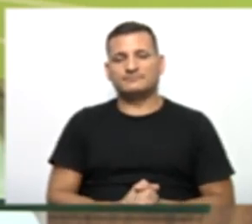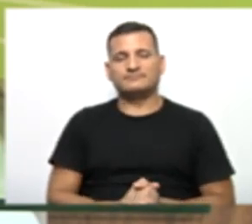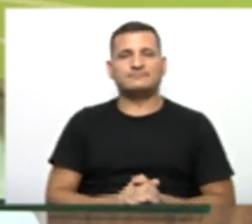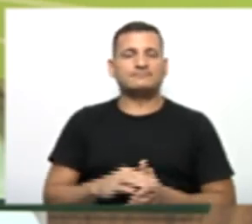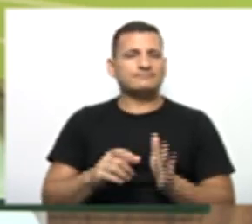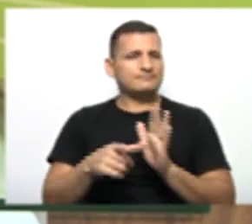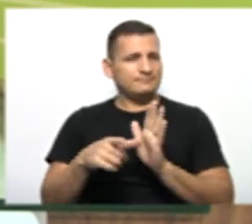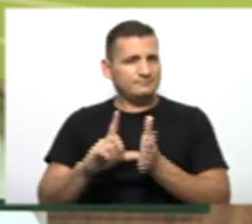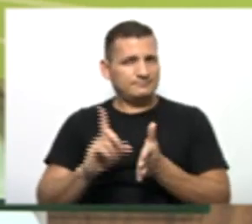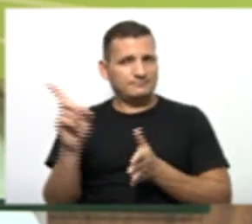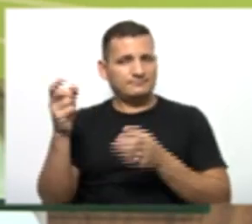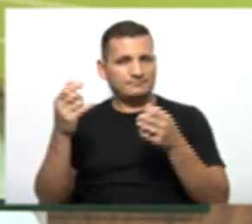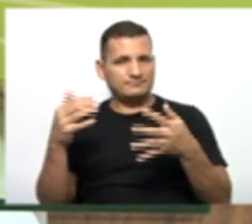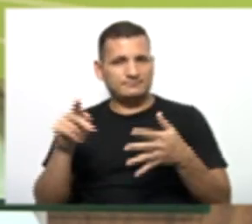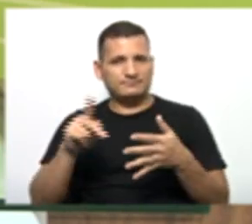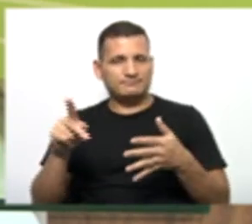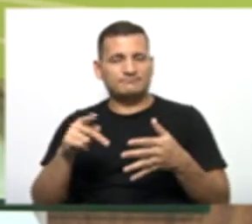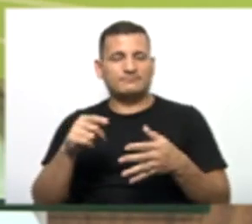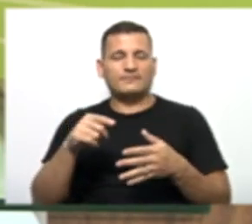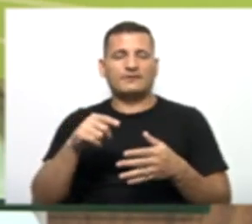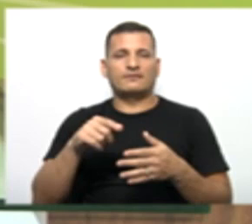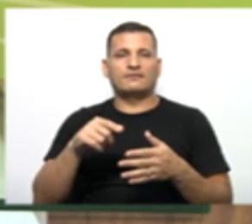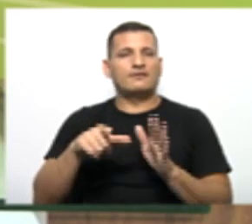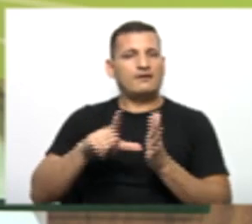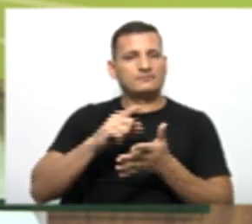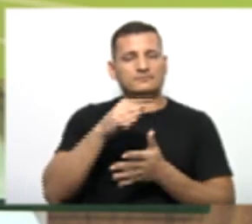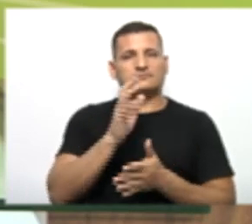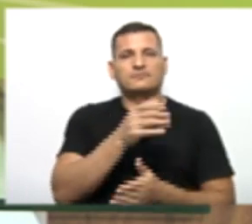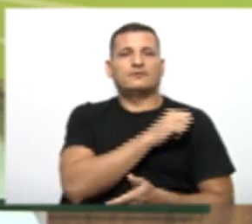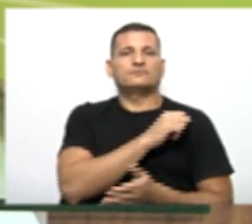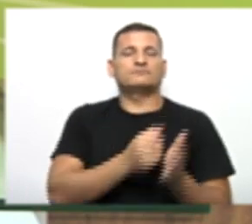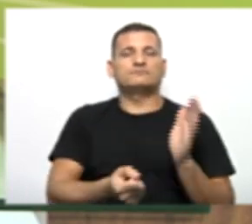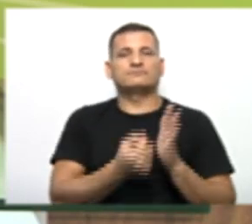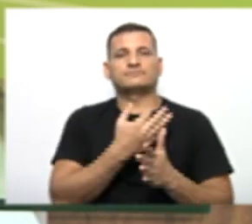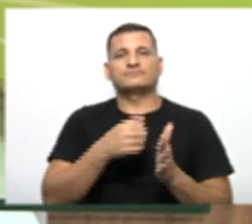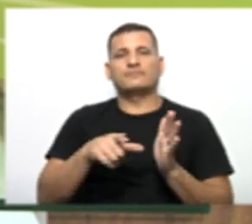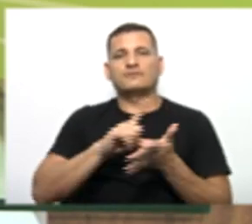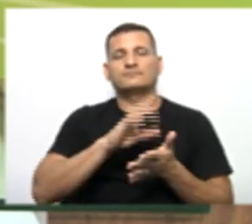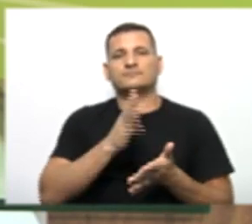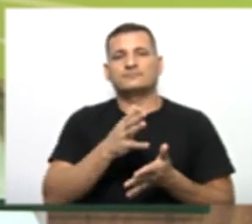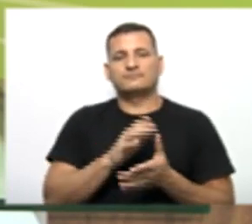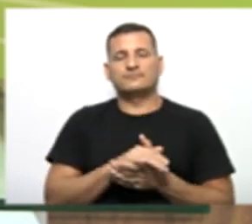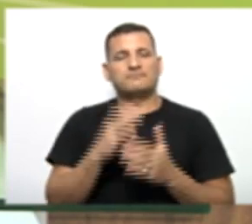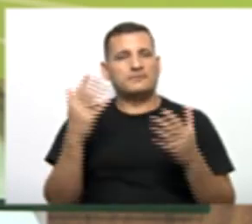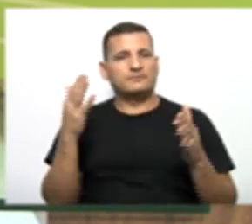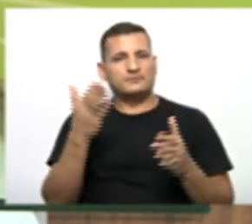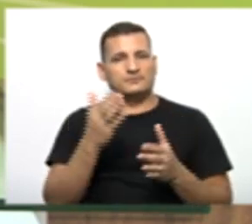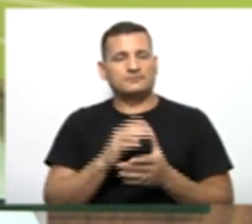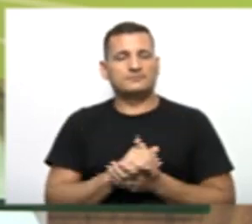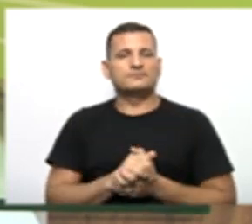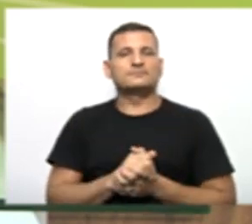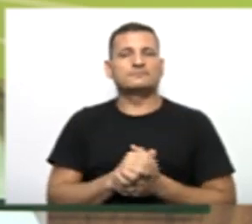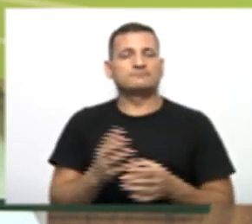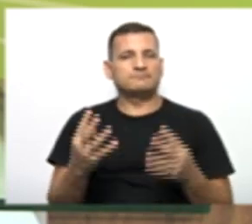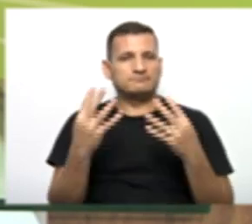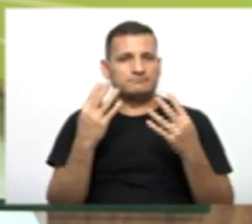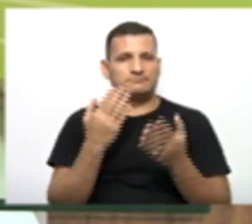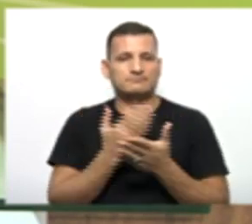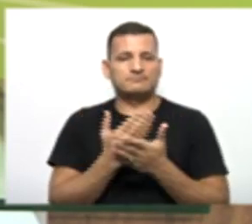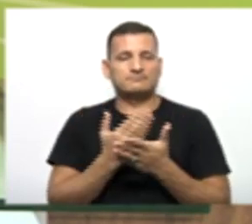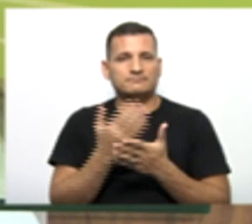alunos já tinham acertado a questão. Parabéns aos alunos que, mesmo com a dificuldade do sinal, prestaram atenção na aula